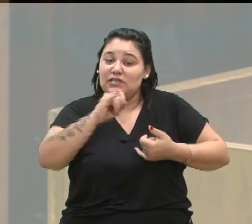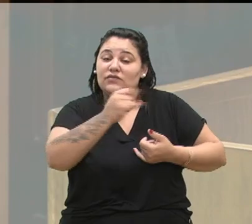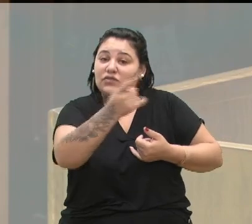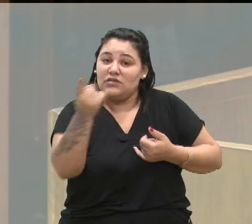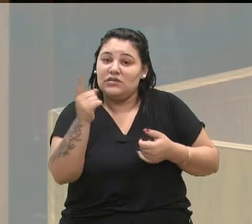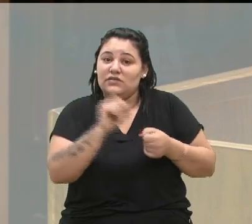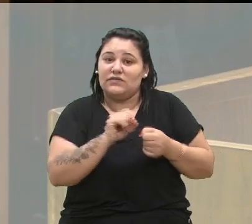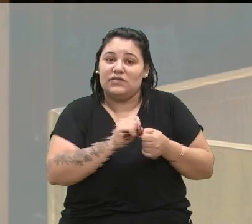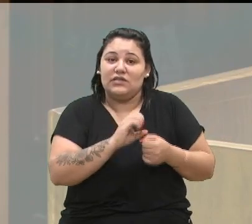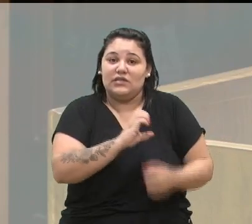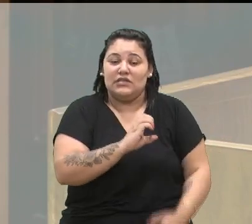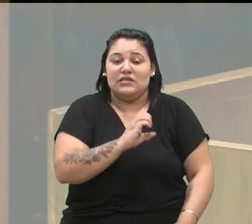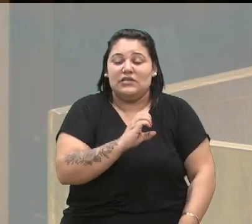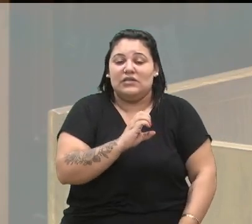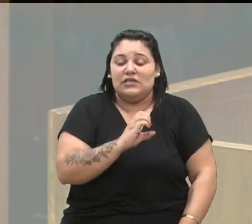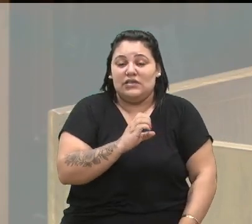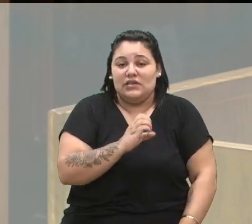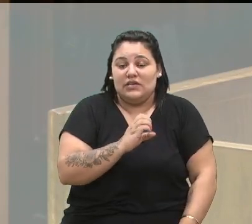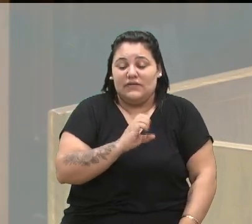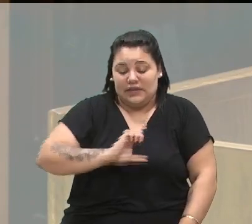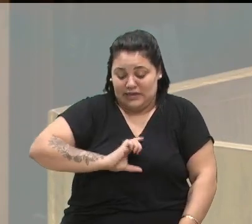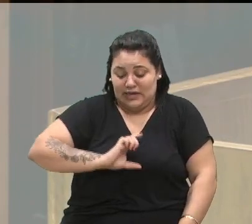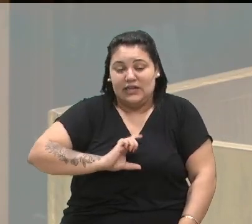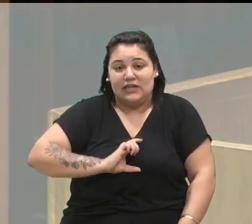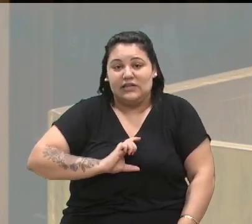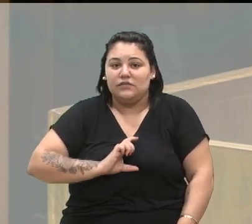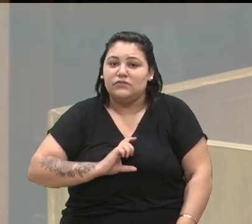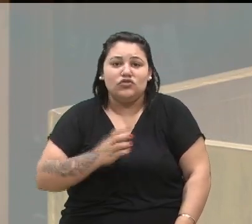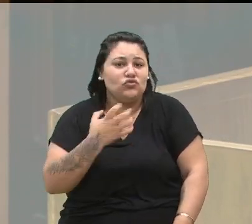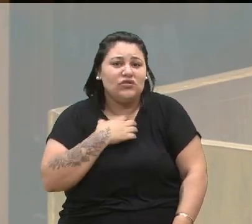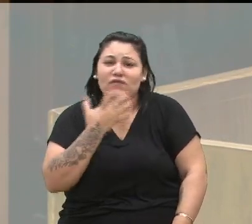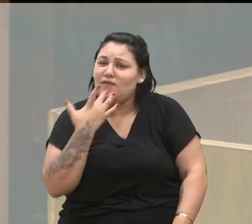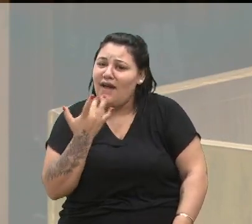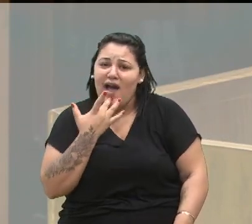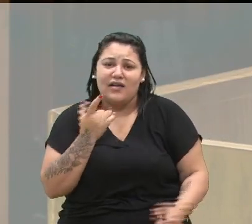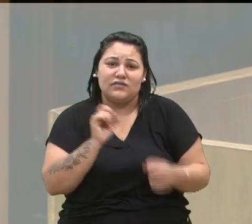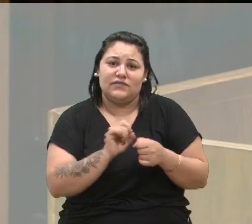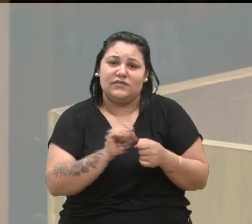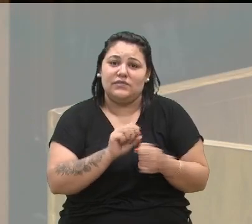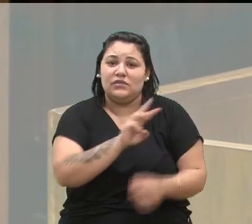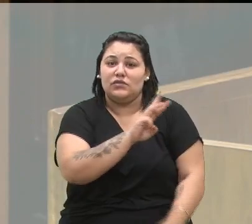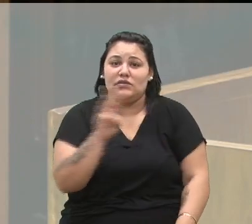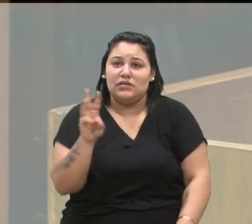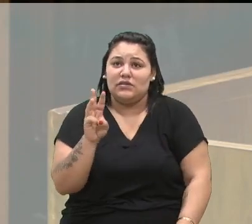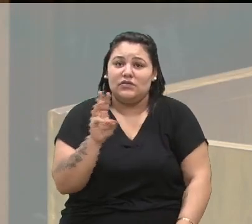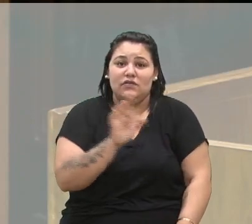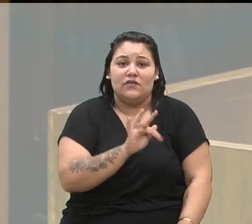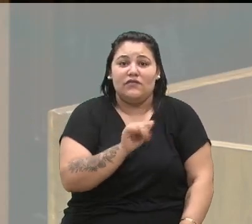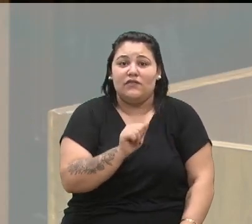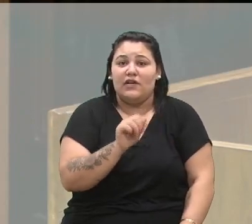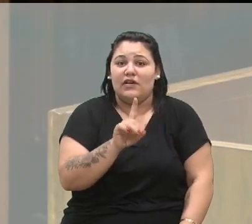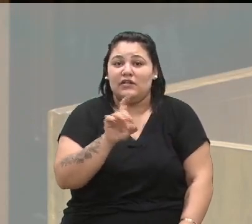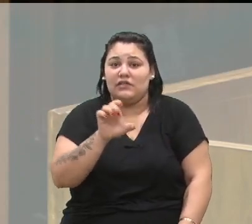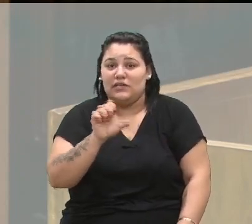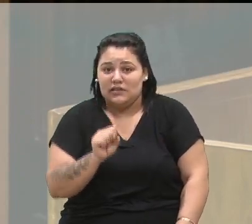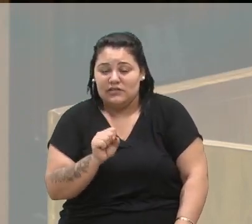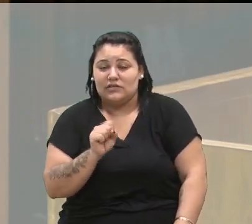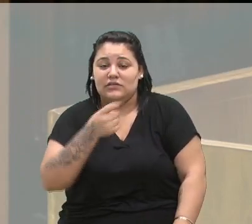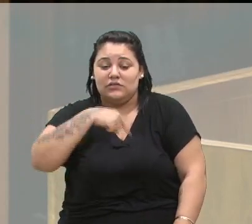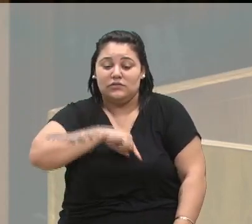da CIP-TEA, essa carteirinha, né, que é feita de forma fácil pelo site da FADERS, mas que a gente, enquanto frente